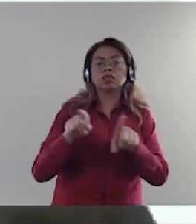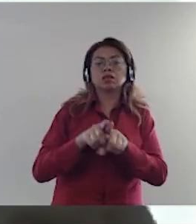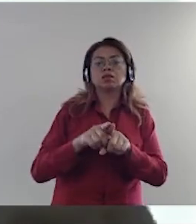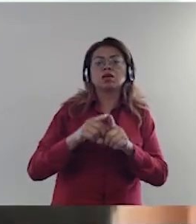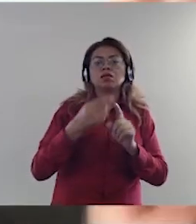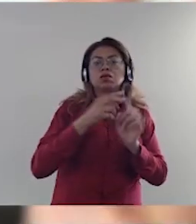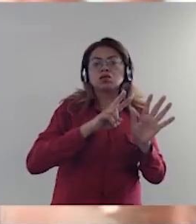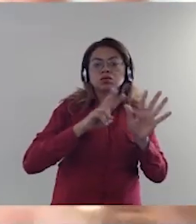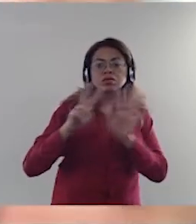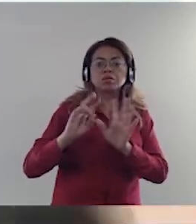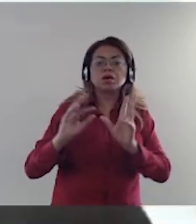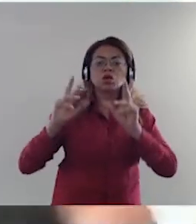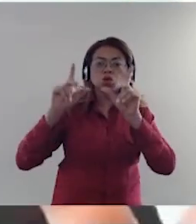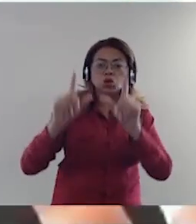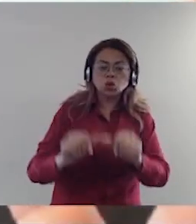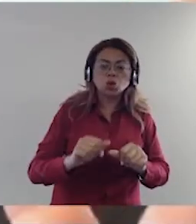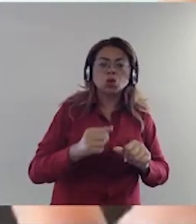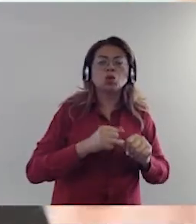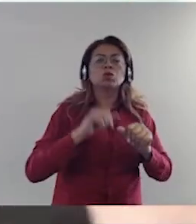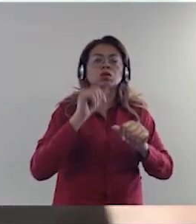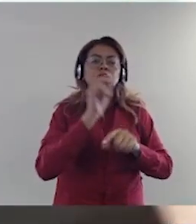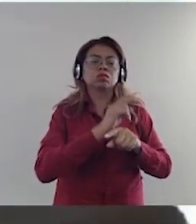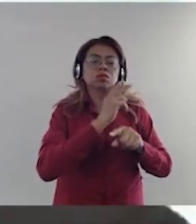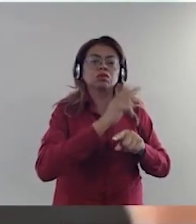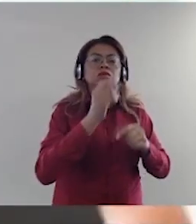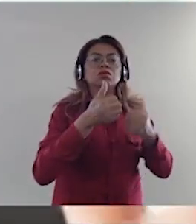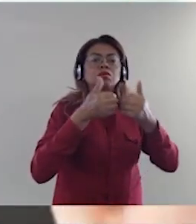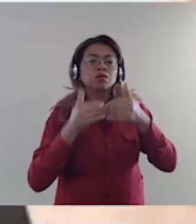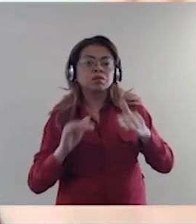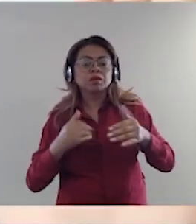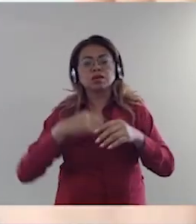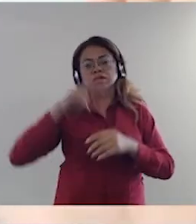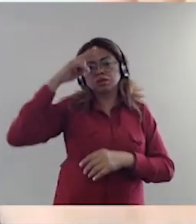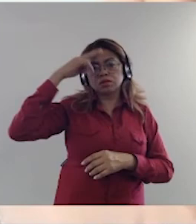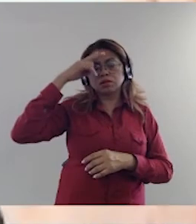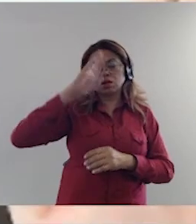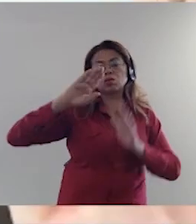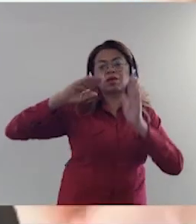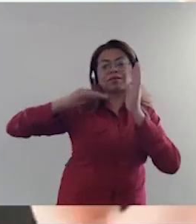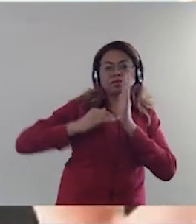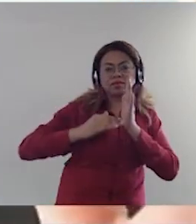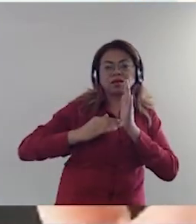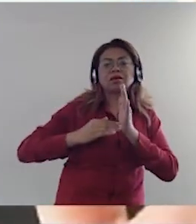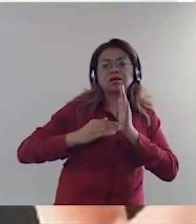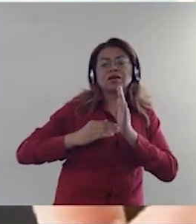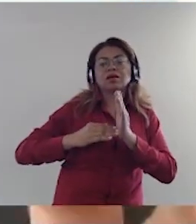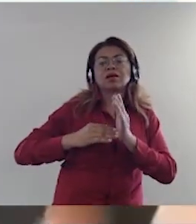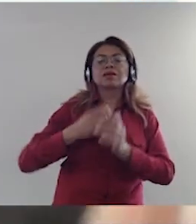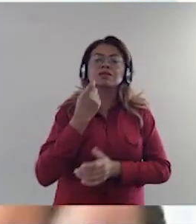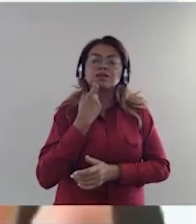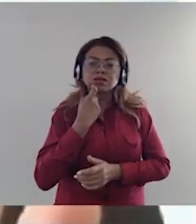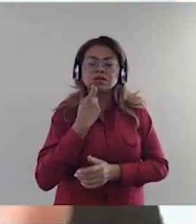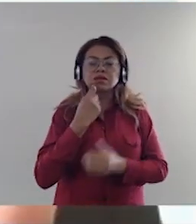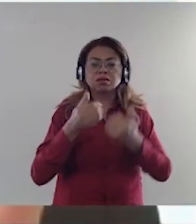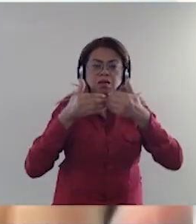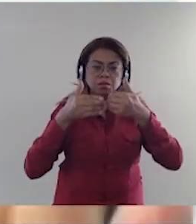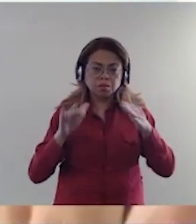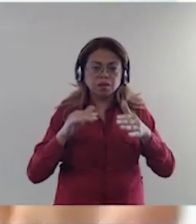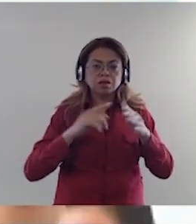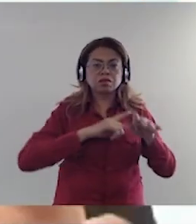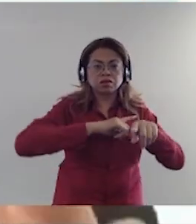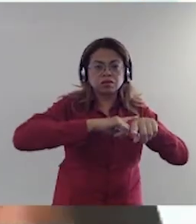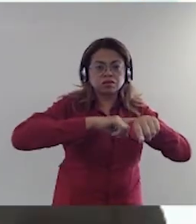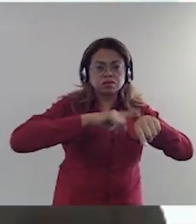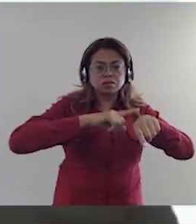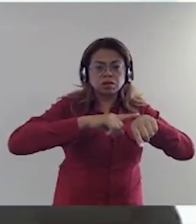sexta-feira. Então, a sessão fica aberta virtualmente, né, desde o meio-dia da segunda-feira até às 11h59 da sexta-feira, e durante esse período de tempo